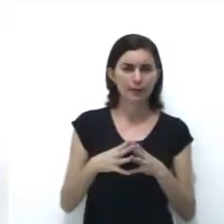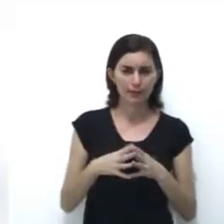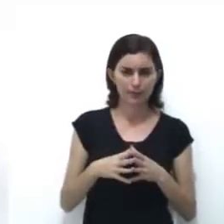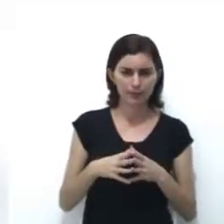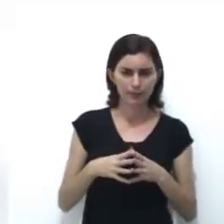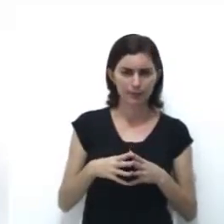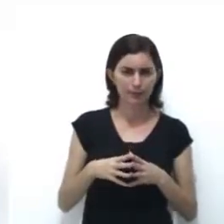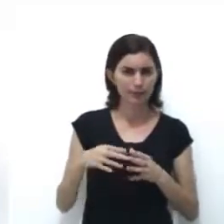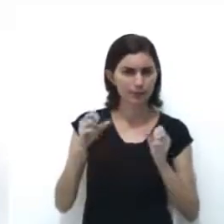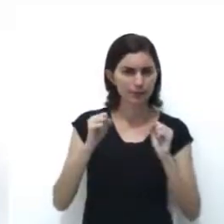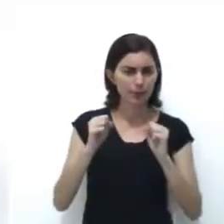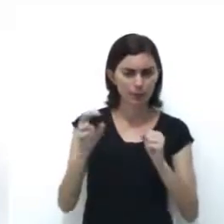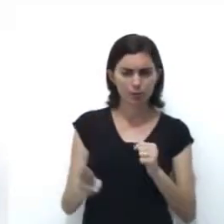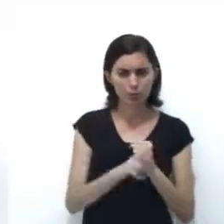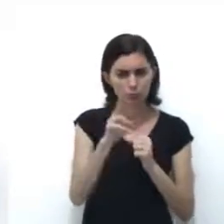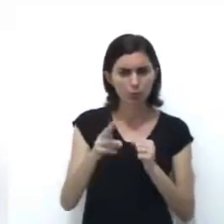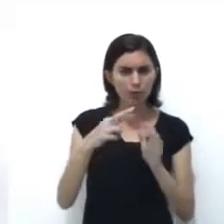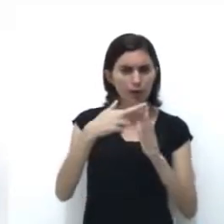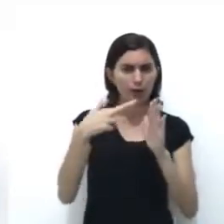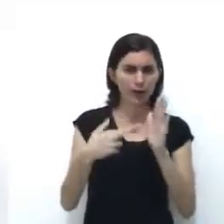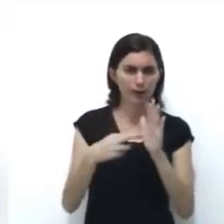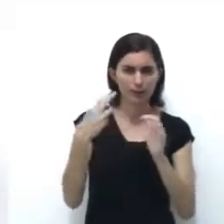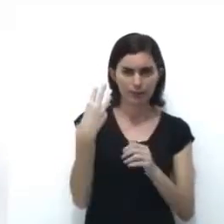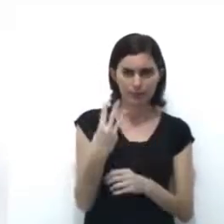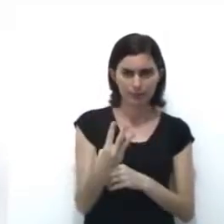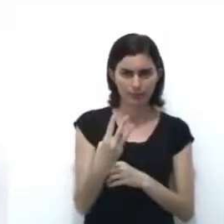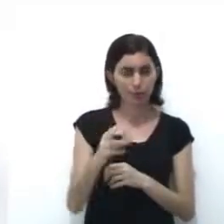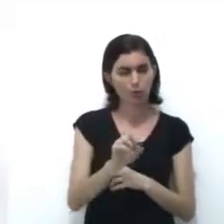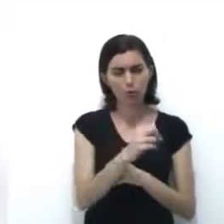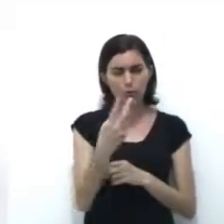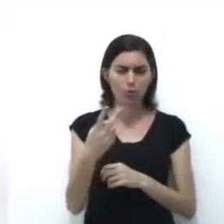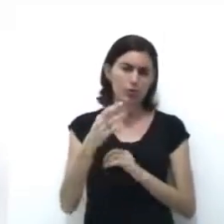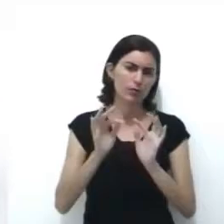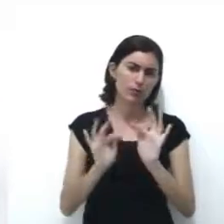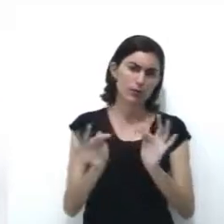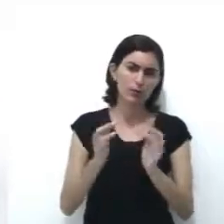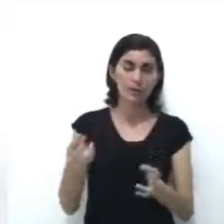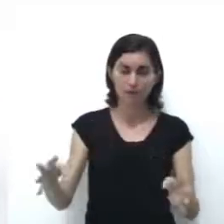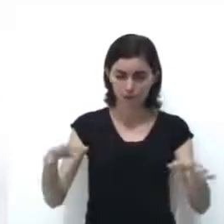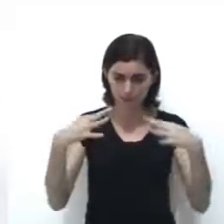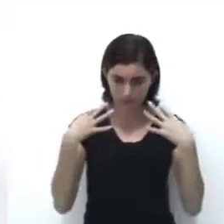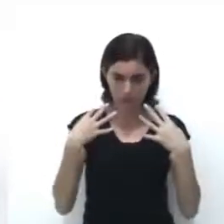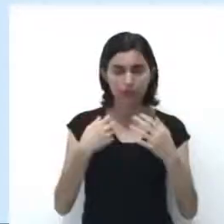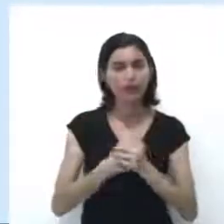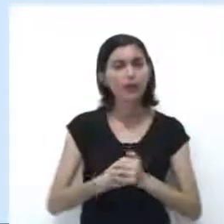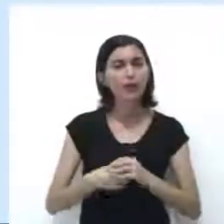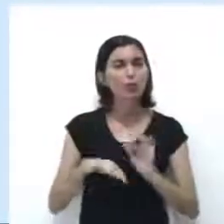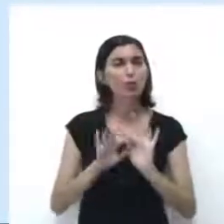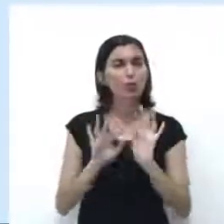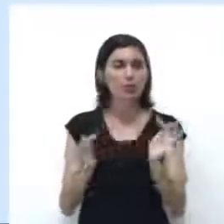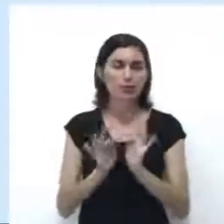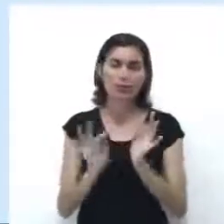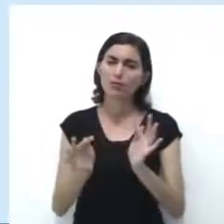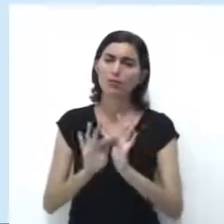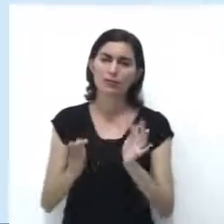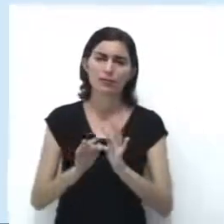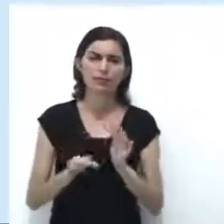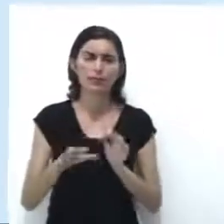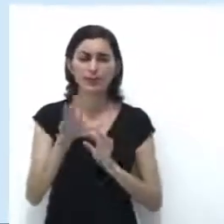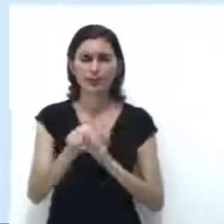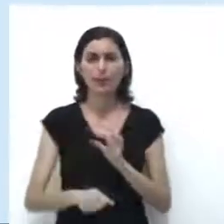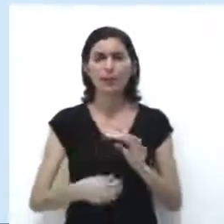aí, pensou? Poderíamos usar aí uma regra de 3. Ou simplesmente, olha para mim aqui, ou